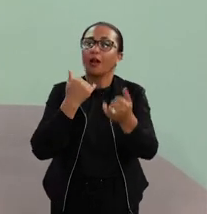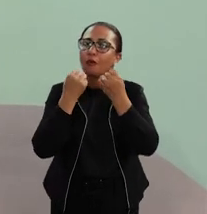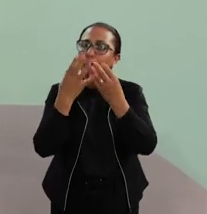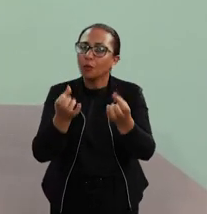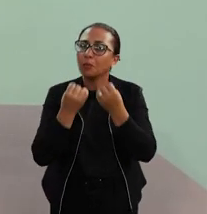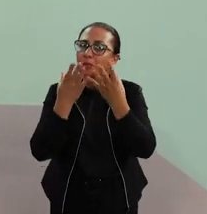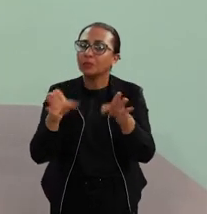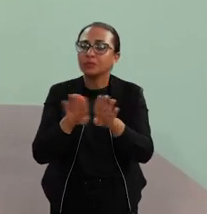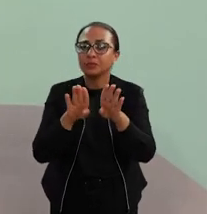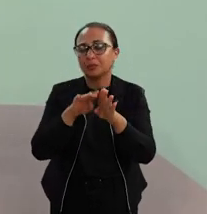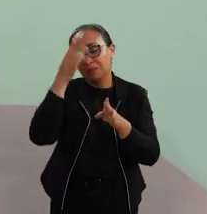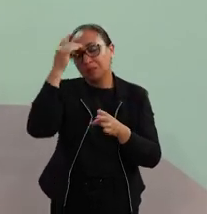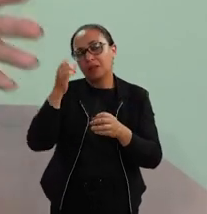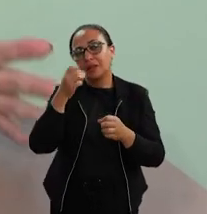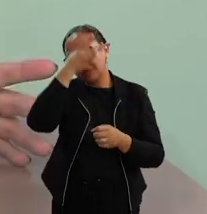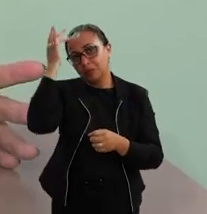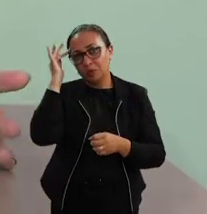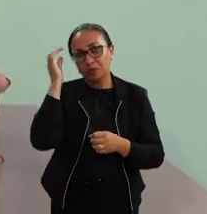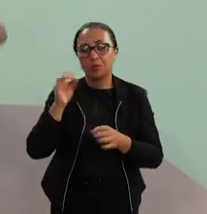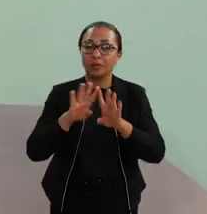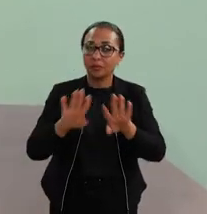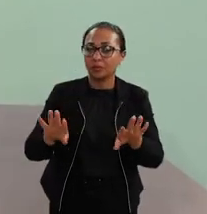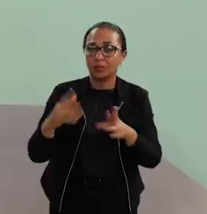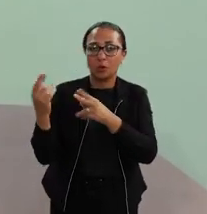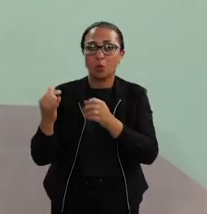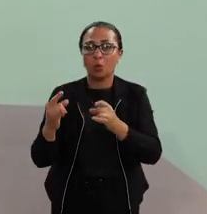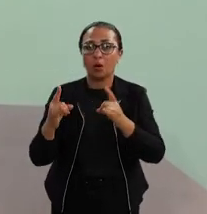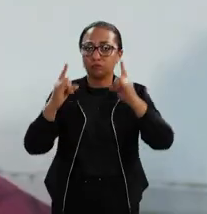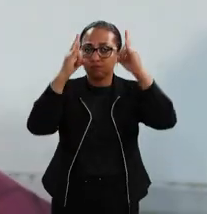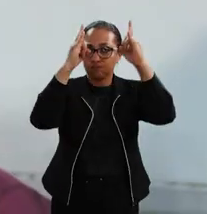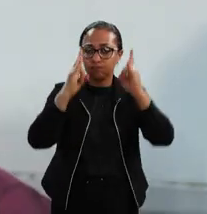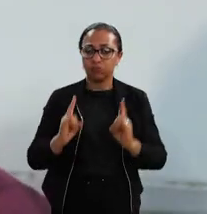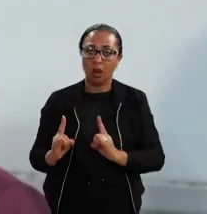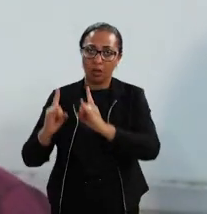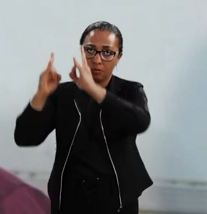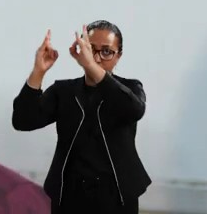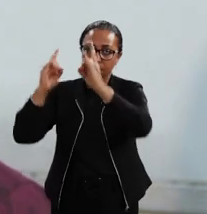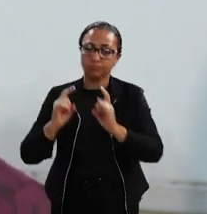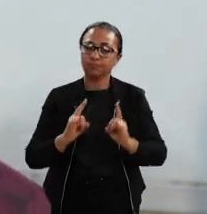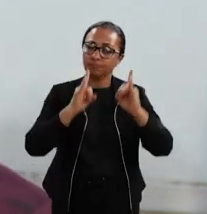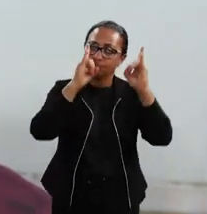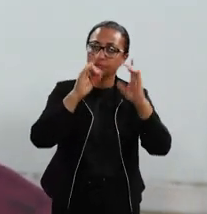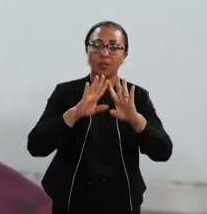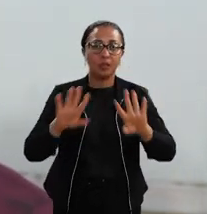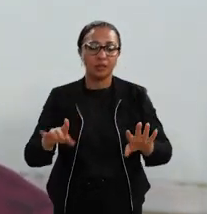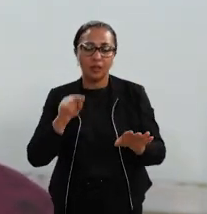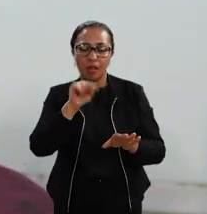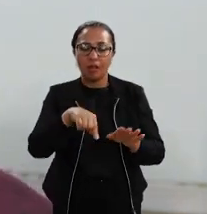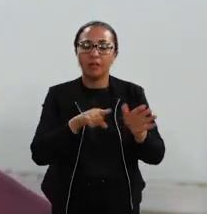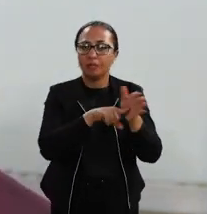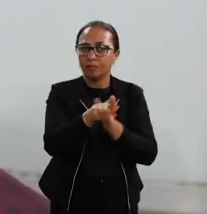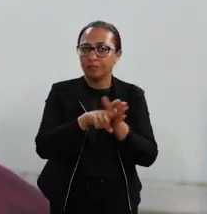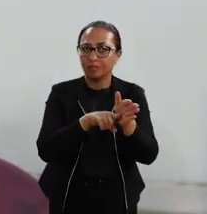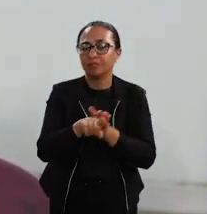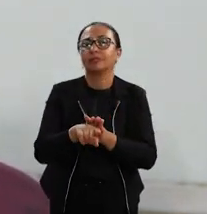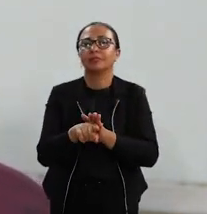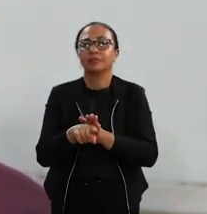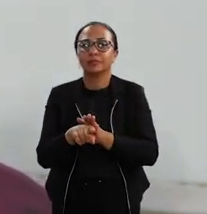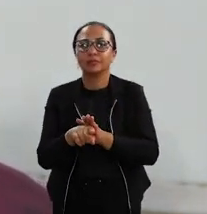informação também às pessoas, assim como os monumentos. Daí essa